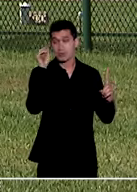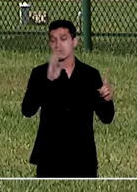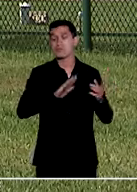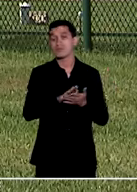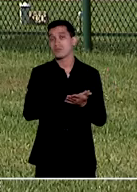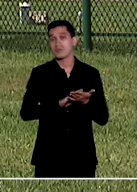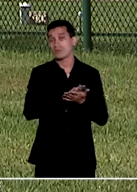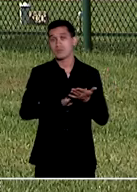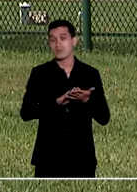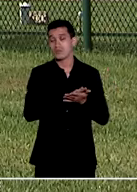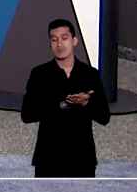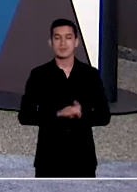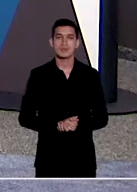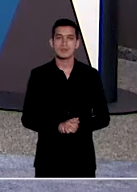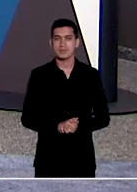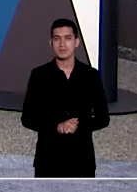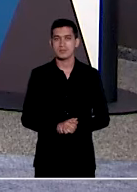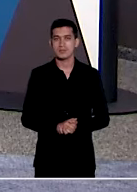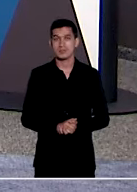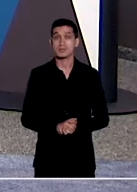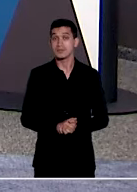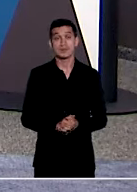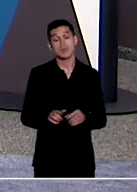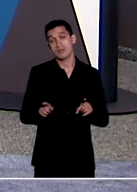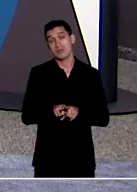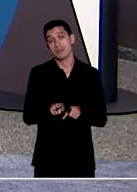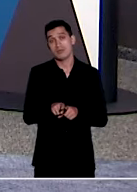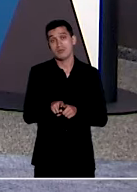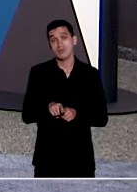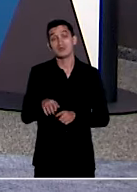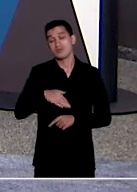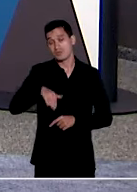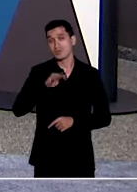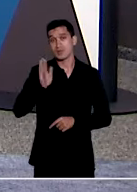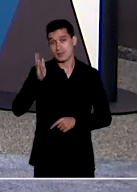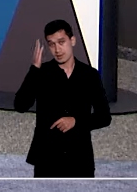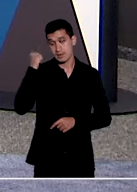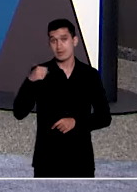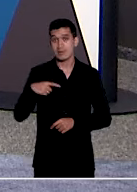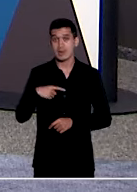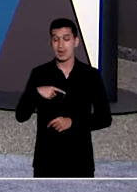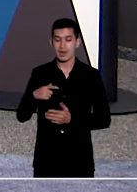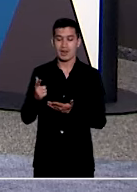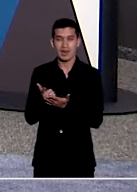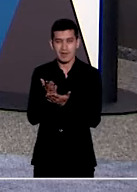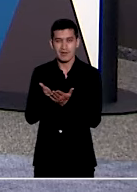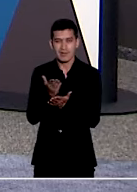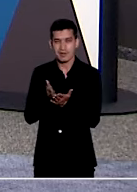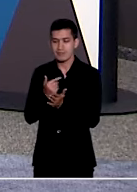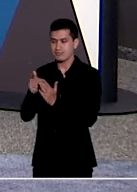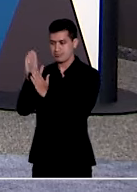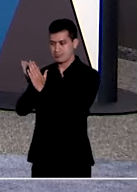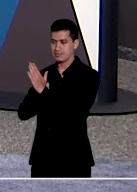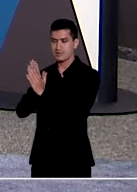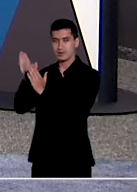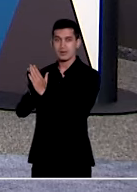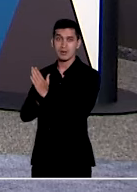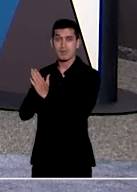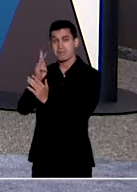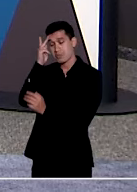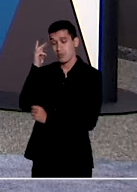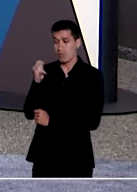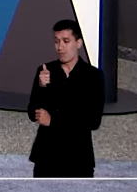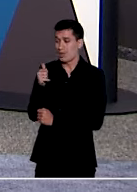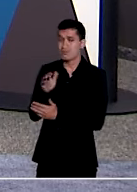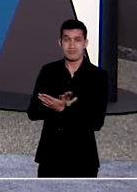parte do MPF não é novidade para ninguém que as livrarias com lojas físicas vem perdendo público no Brasil